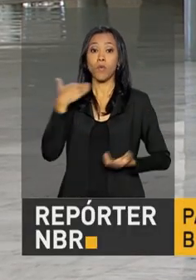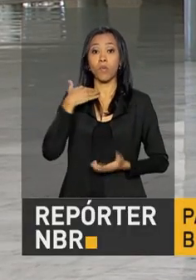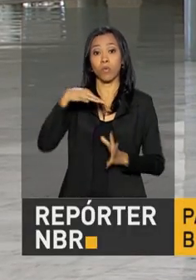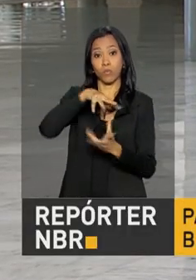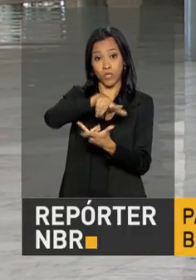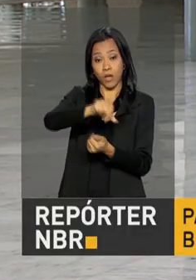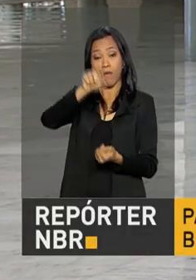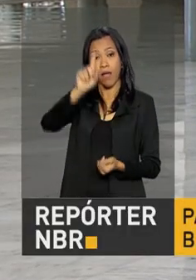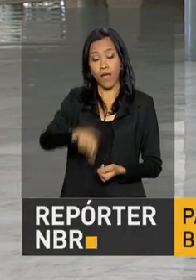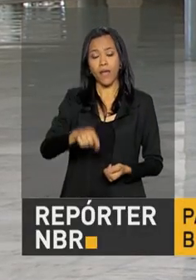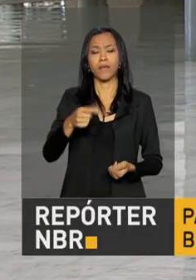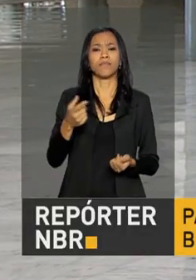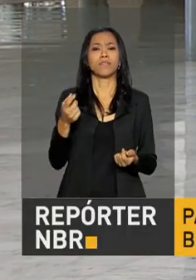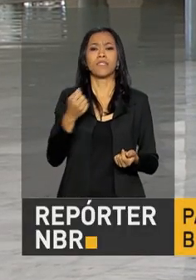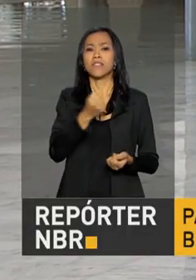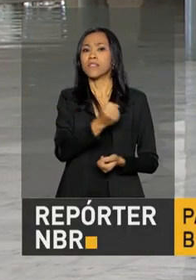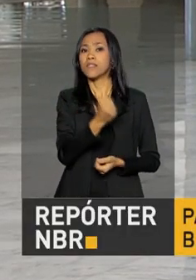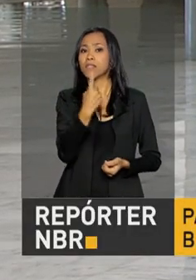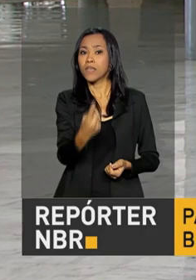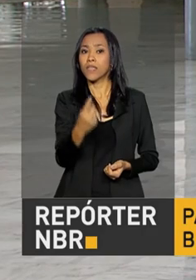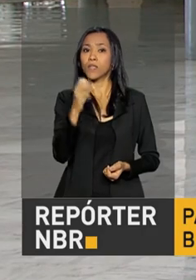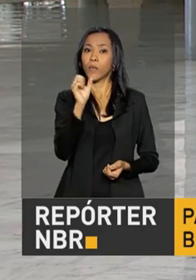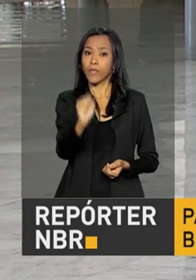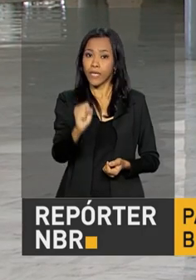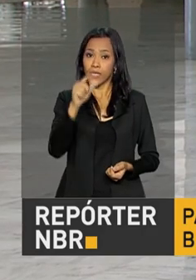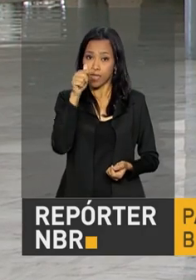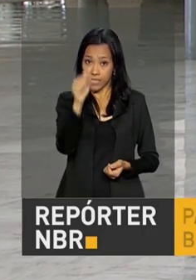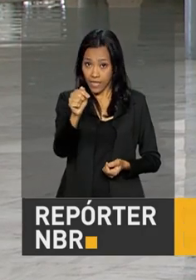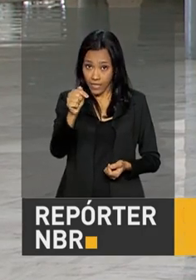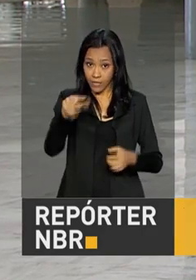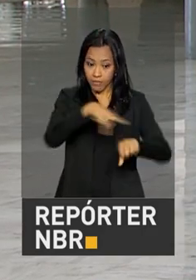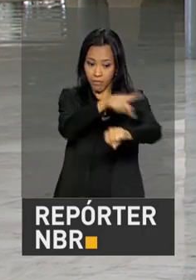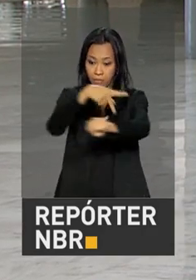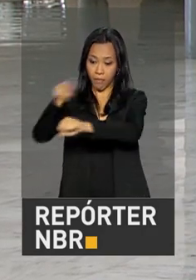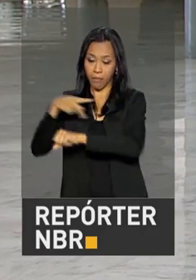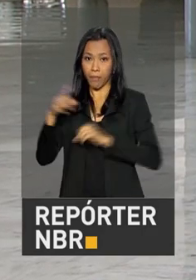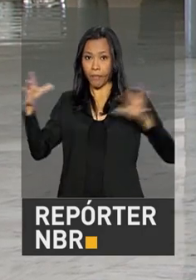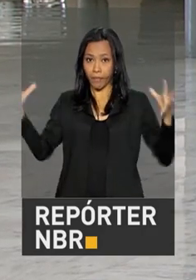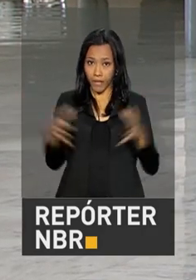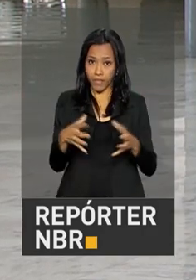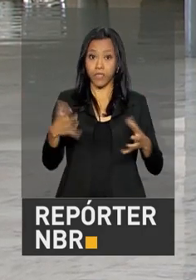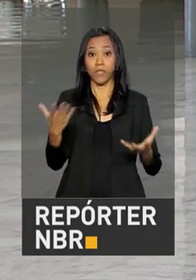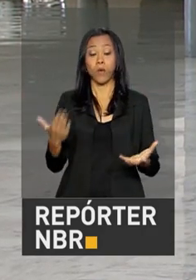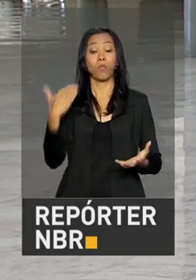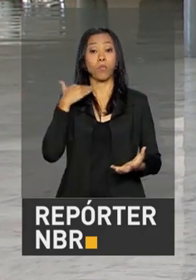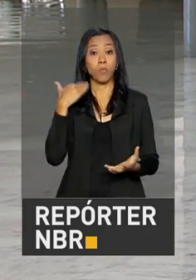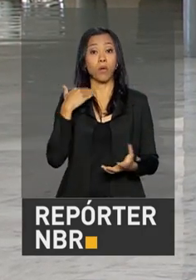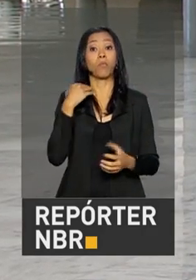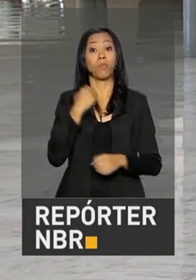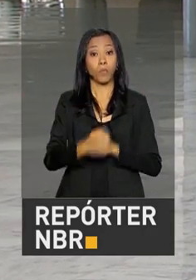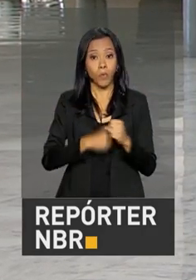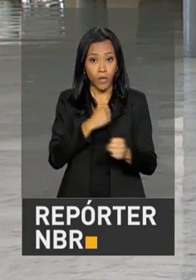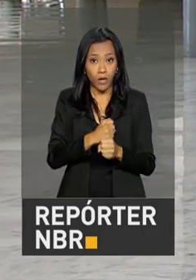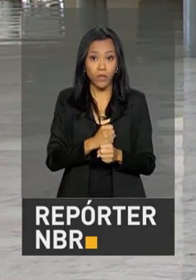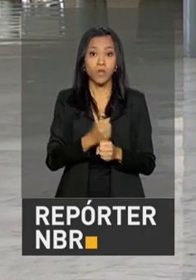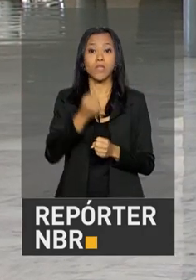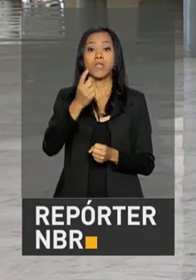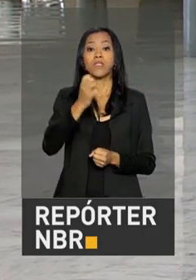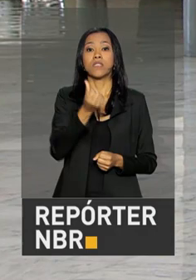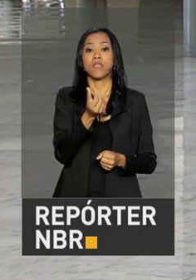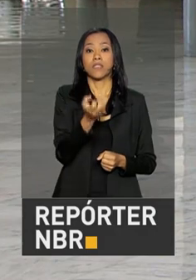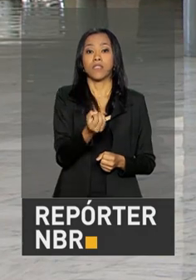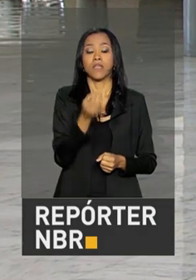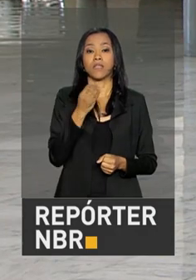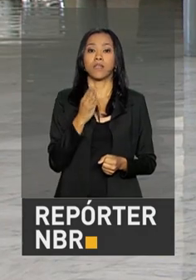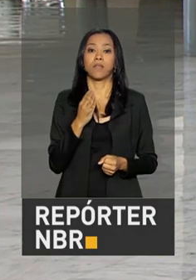com 187 países membros, entre eles o Brasil. Por ano, o banco destina, em média, 60 bilhões de